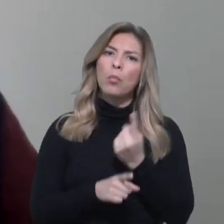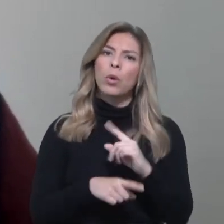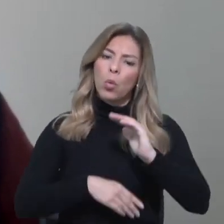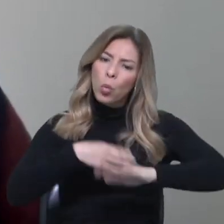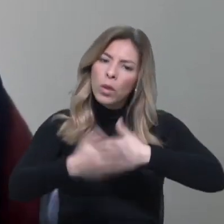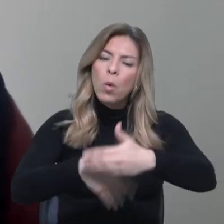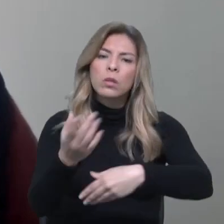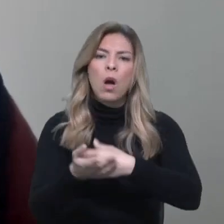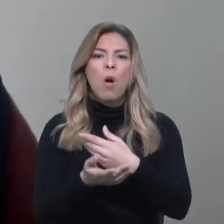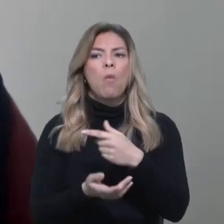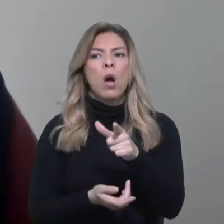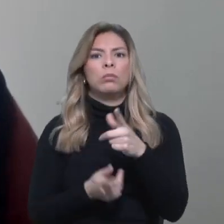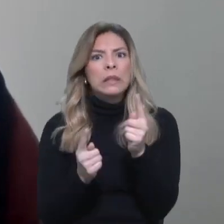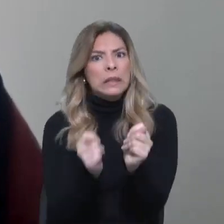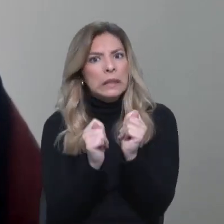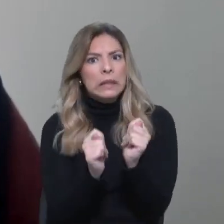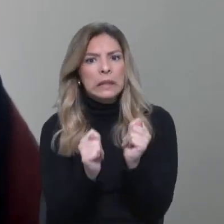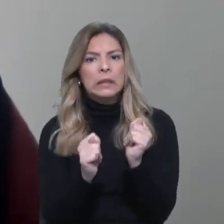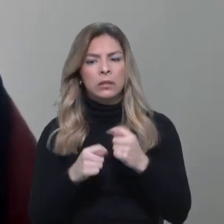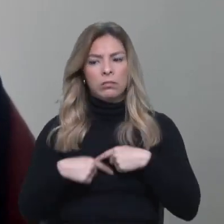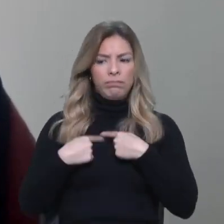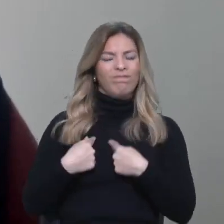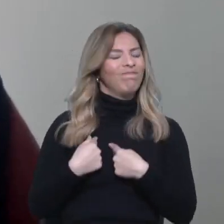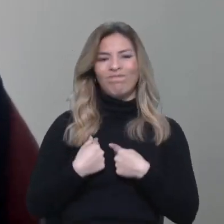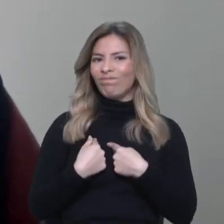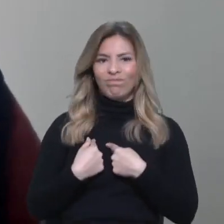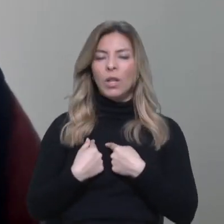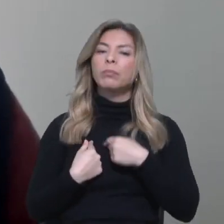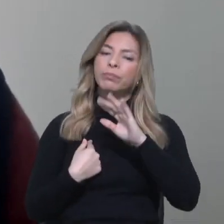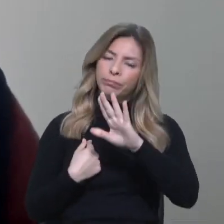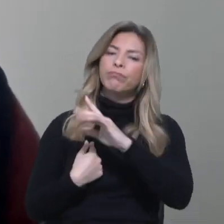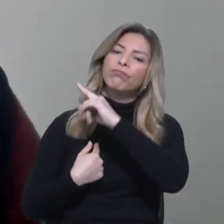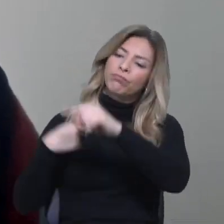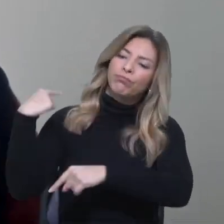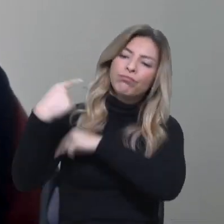o ódio nos corações. Uhum. Certamente será um processo de gerações,